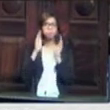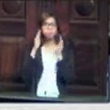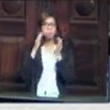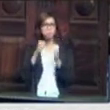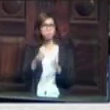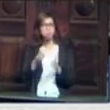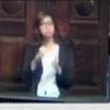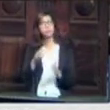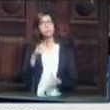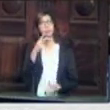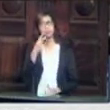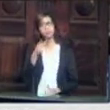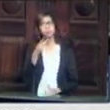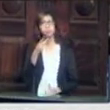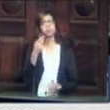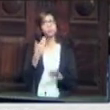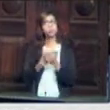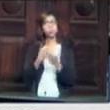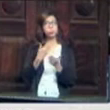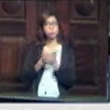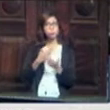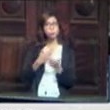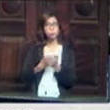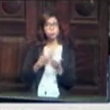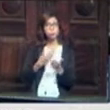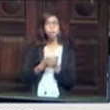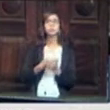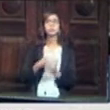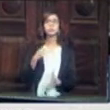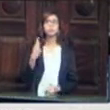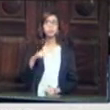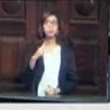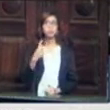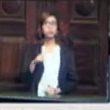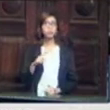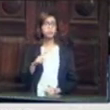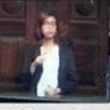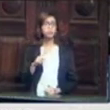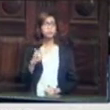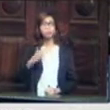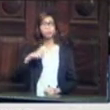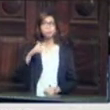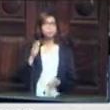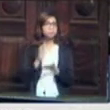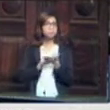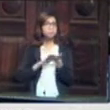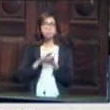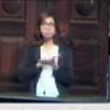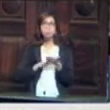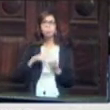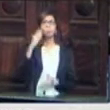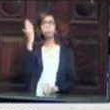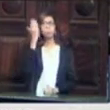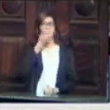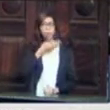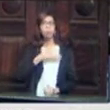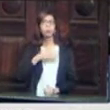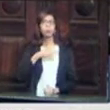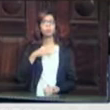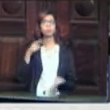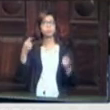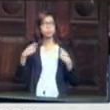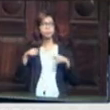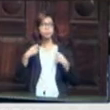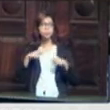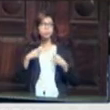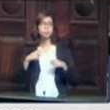chama esse estudo de estudo atuarial, e não há nada que comprove a